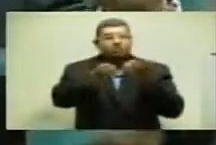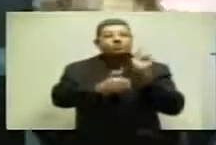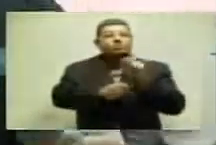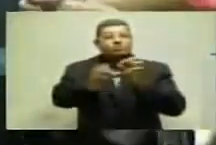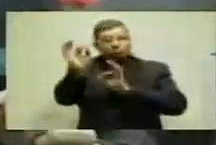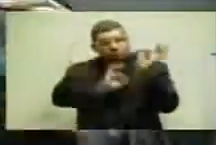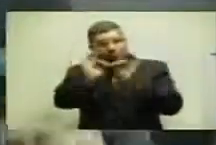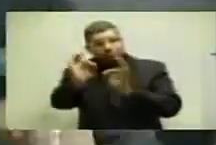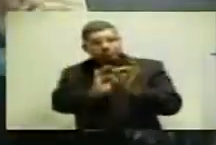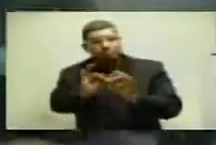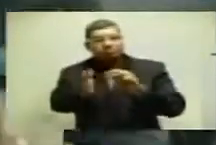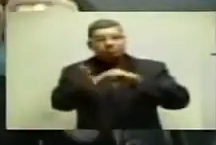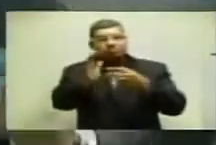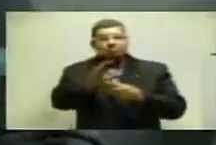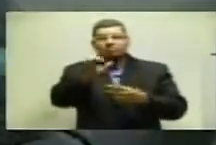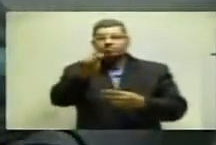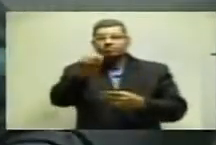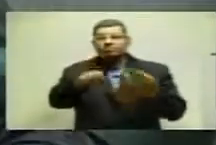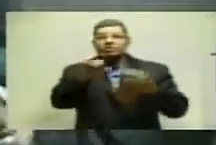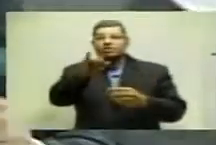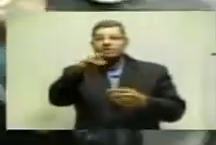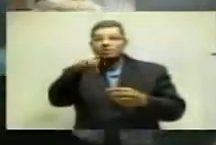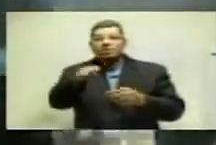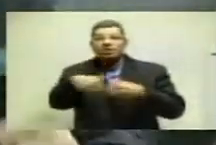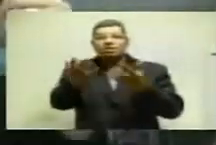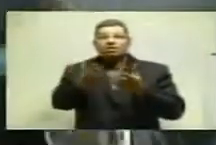é o projeto de unificação das alíquotas do ICMS.